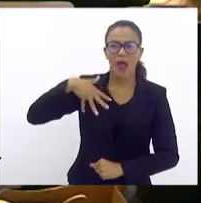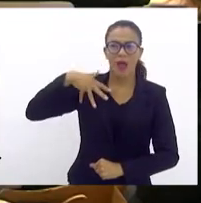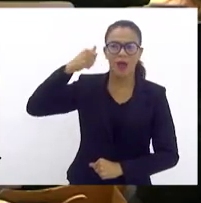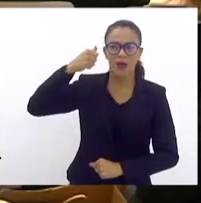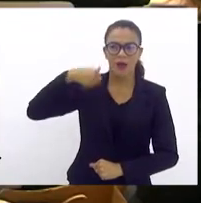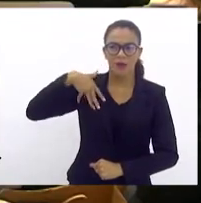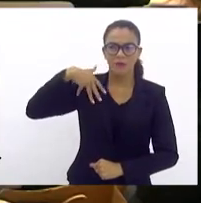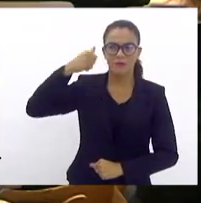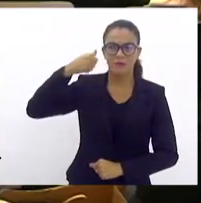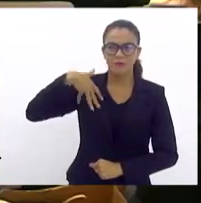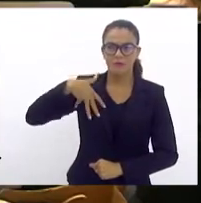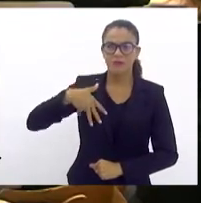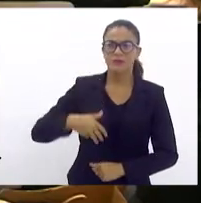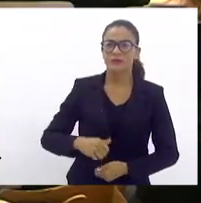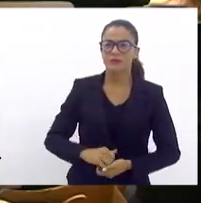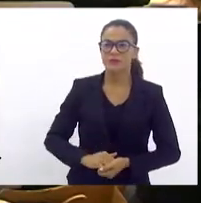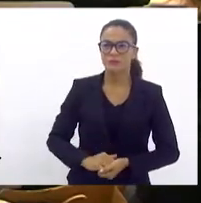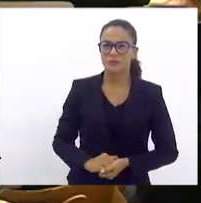autodescrição